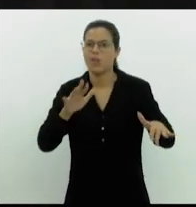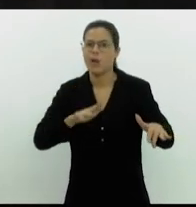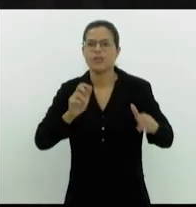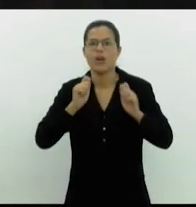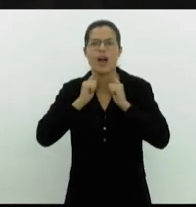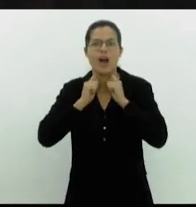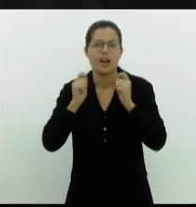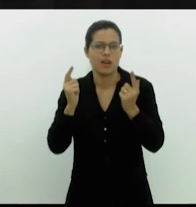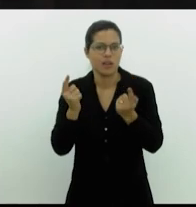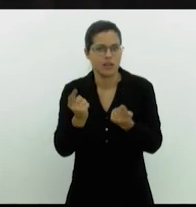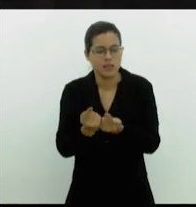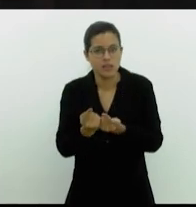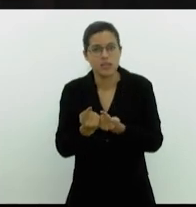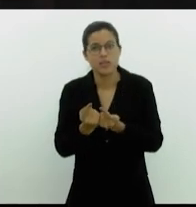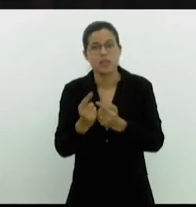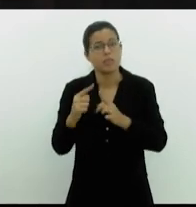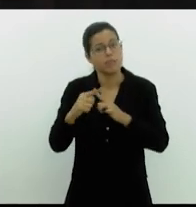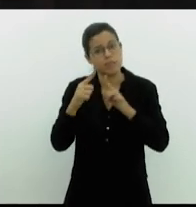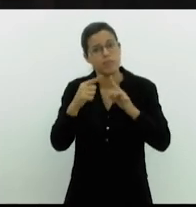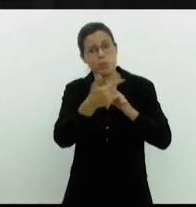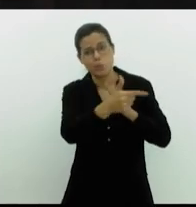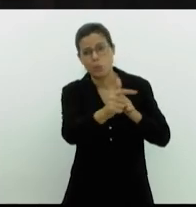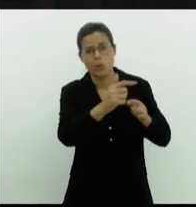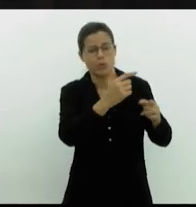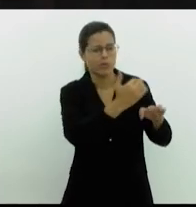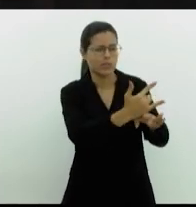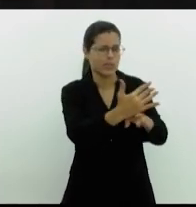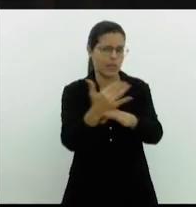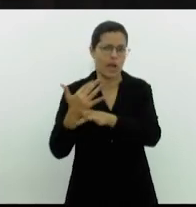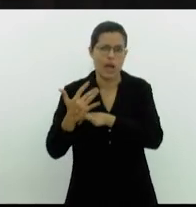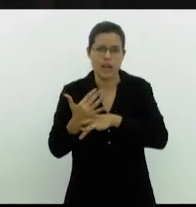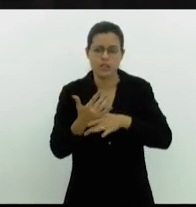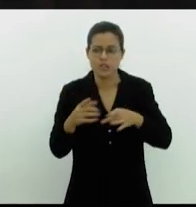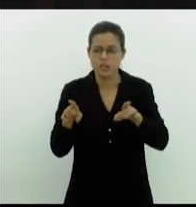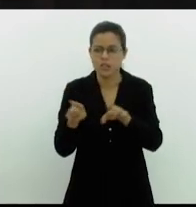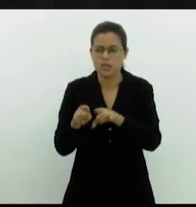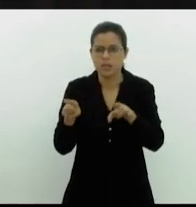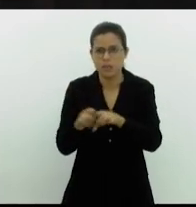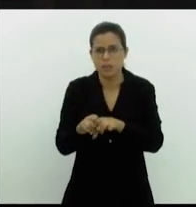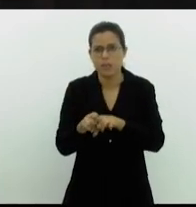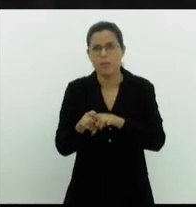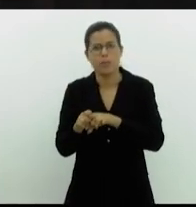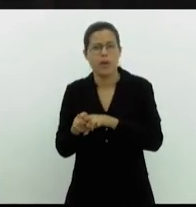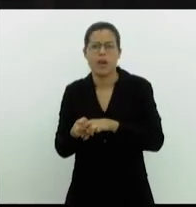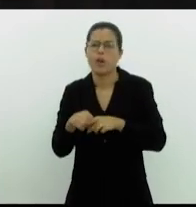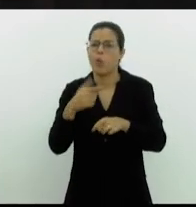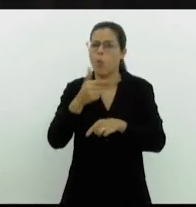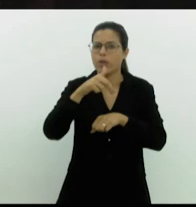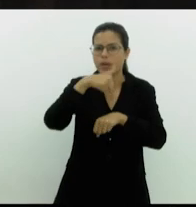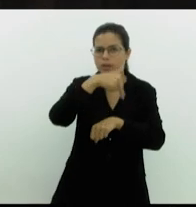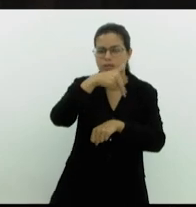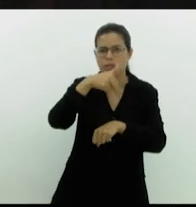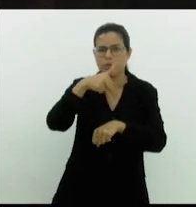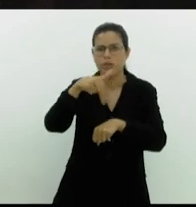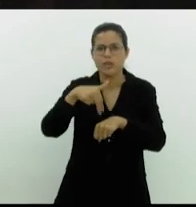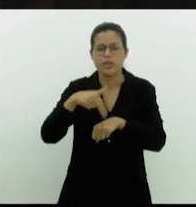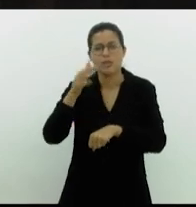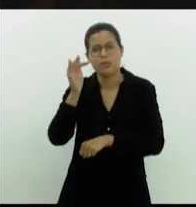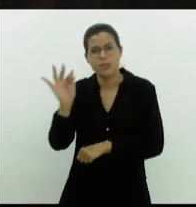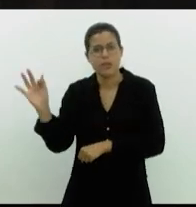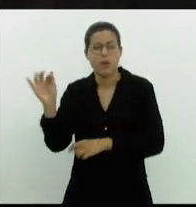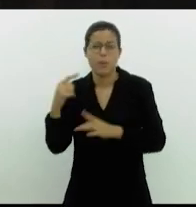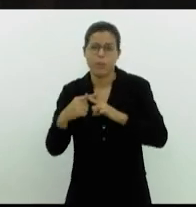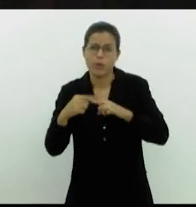Assembleia, mas para os outros municípios, para outras unidades federativas, porque a União já o pode